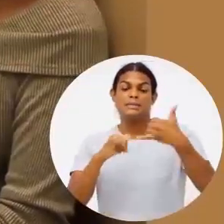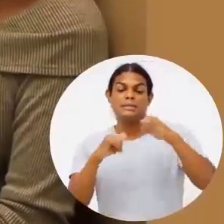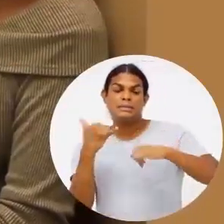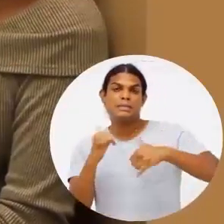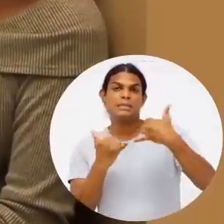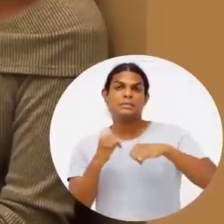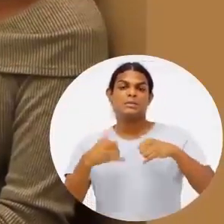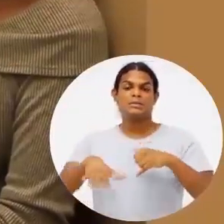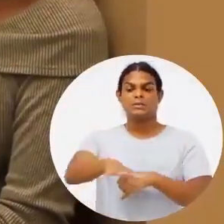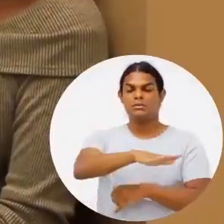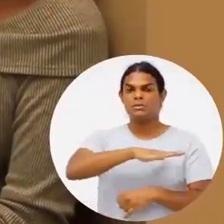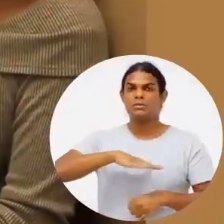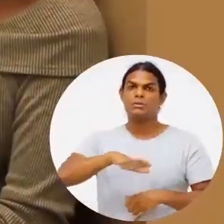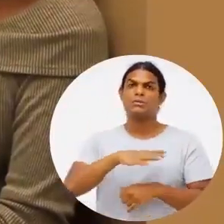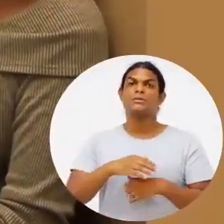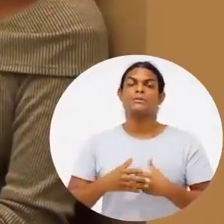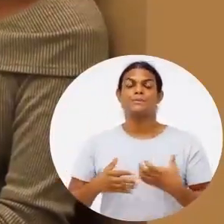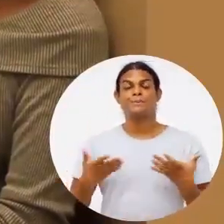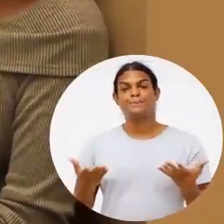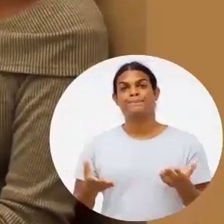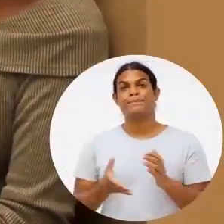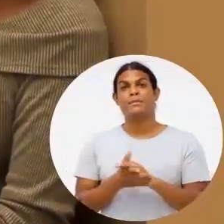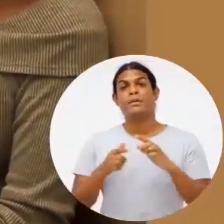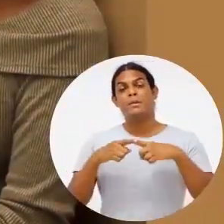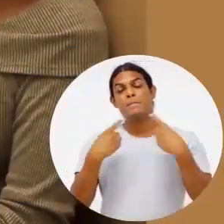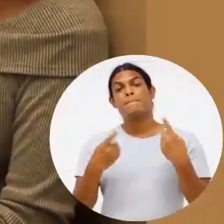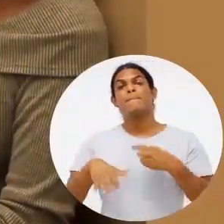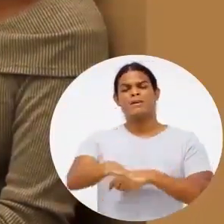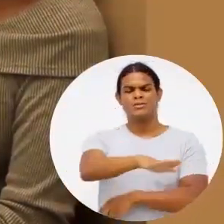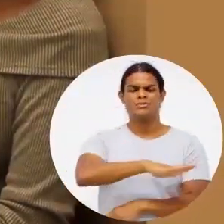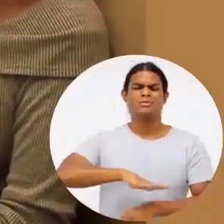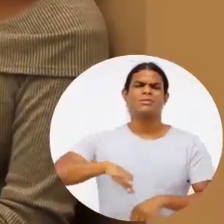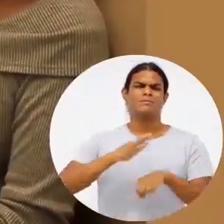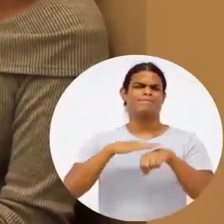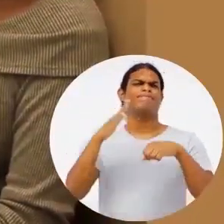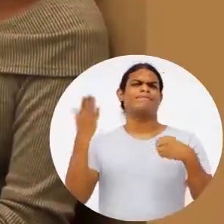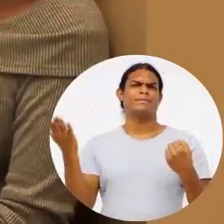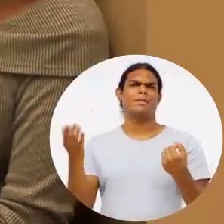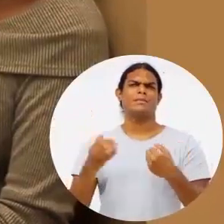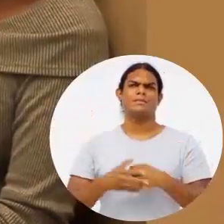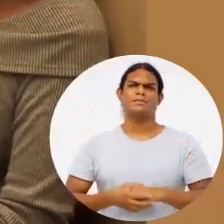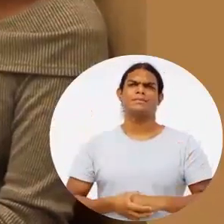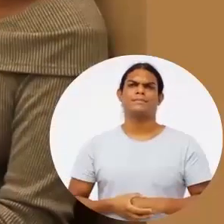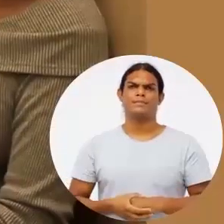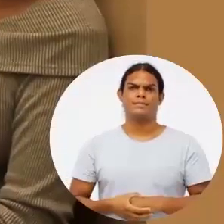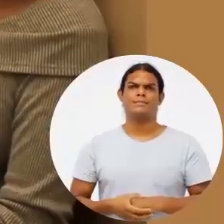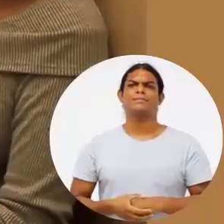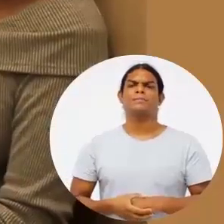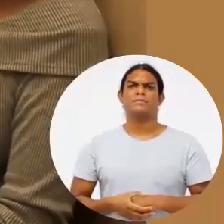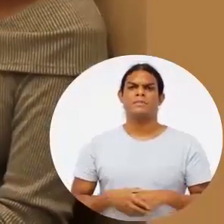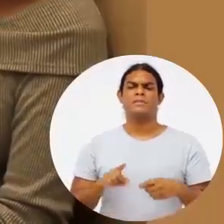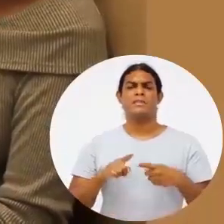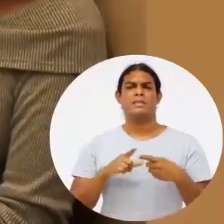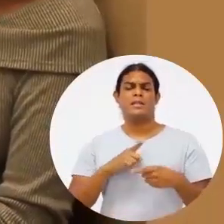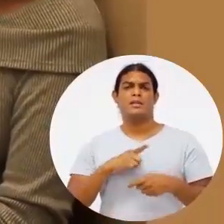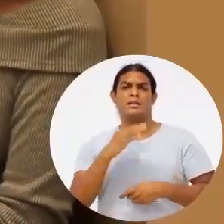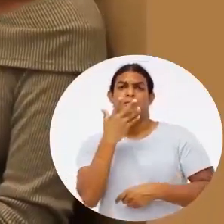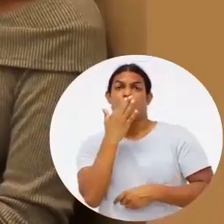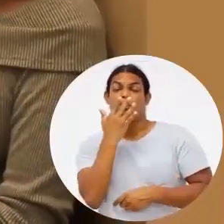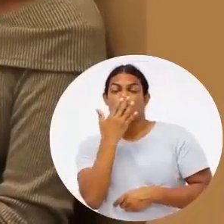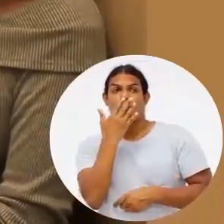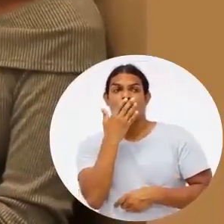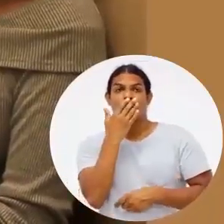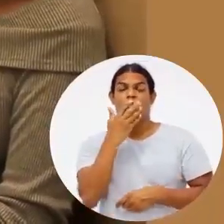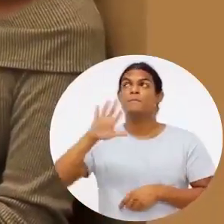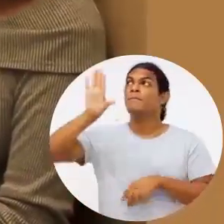quando há problema de toxicidade no ambiente. Mas o ambiente físico tem muito mais do que isso, né? O ambiente tem cores, tem material